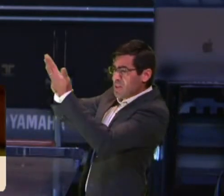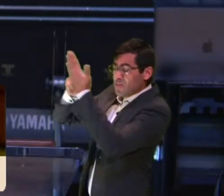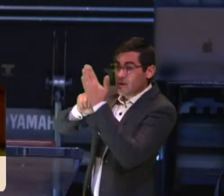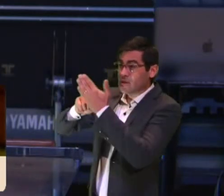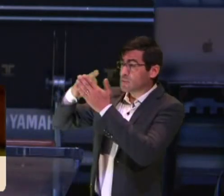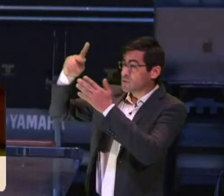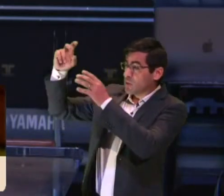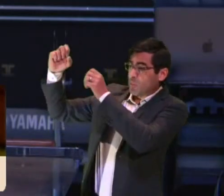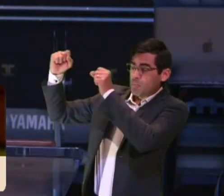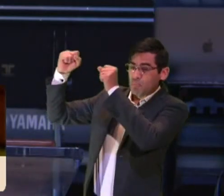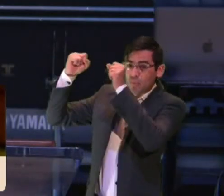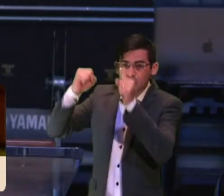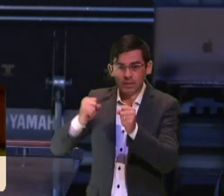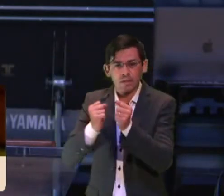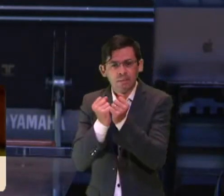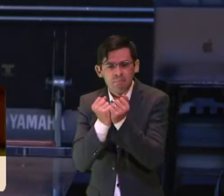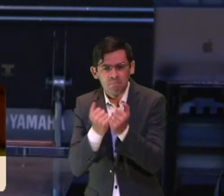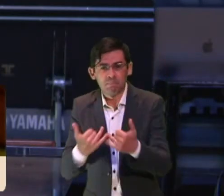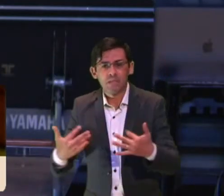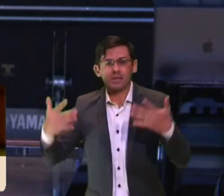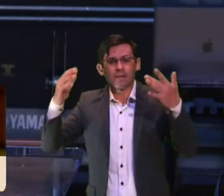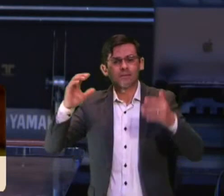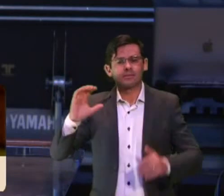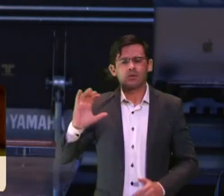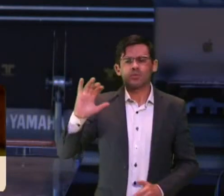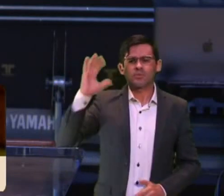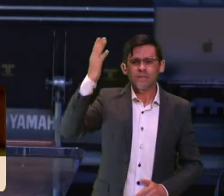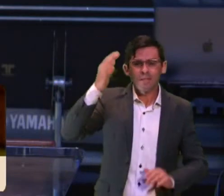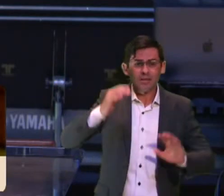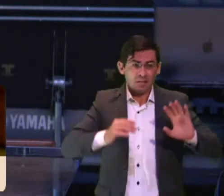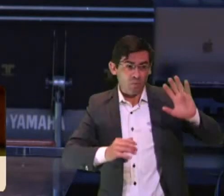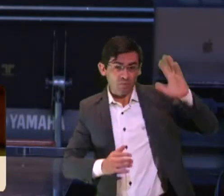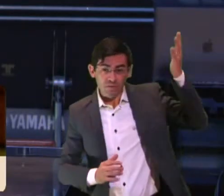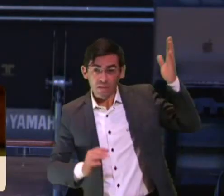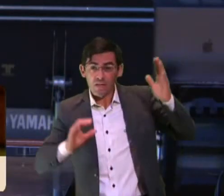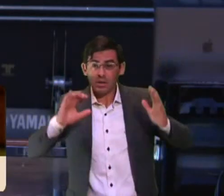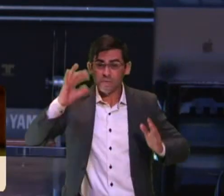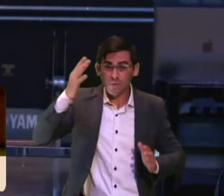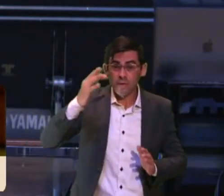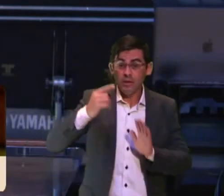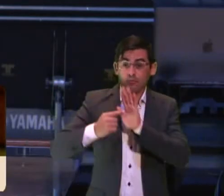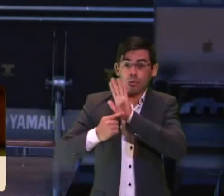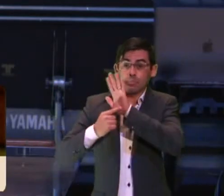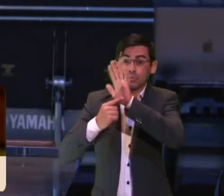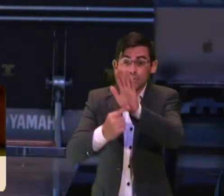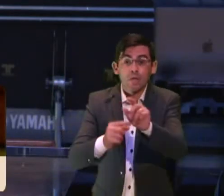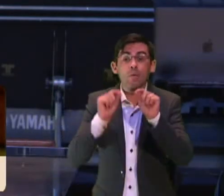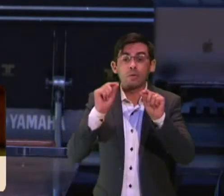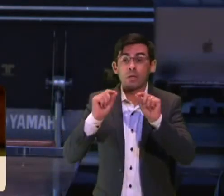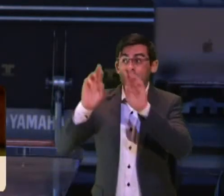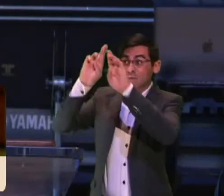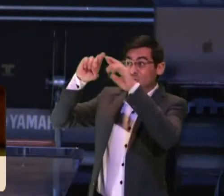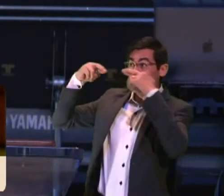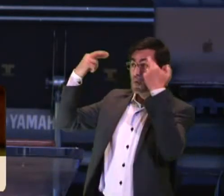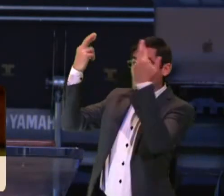Deus. Milagres que vão acontecer e que evidenciam que o reino de Deus chegou. Um tempo novo